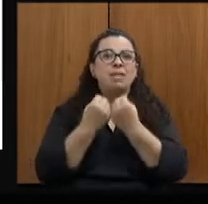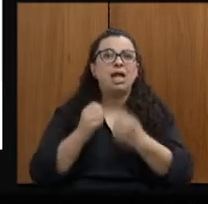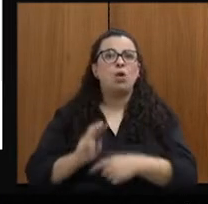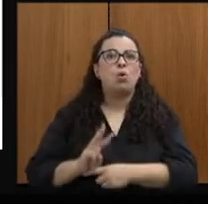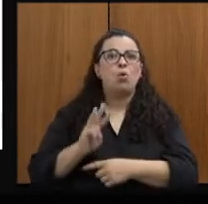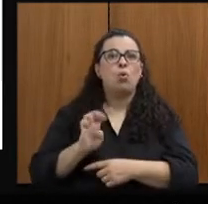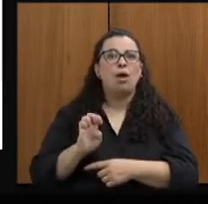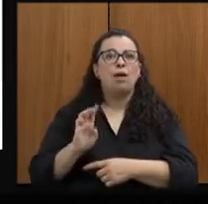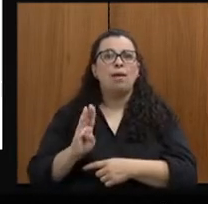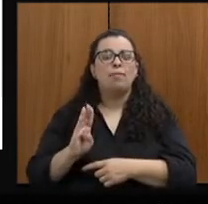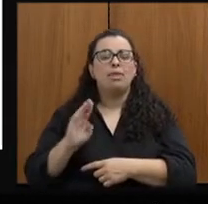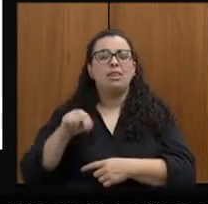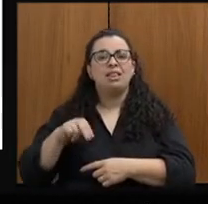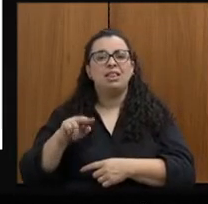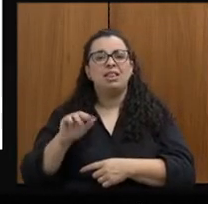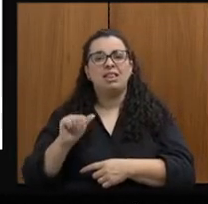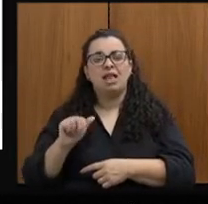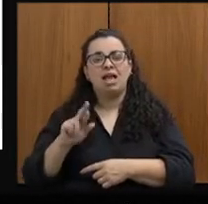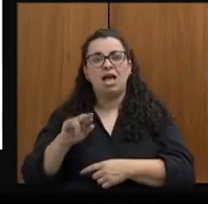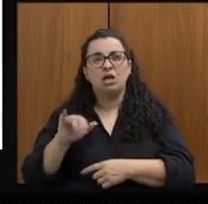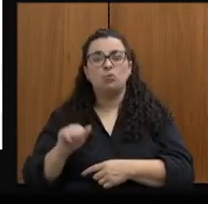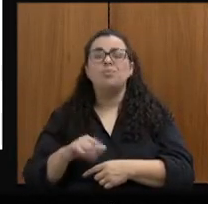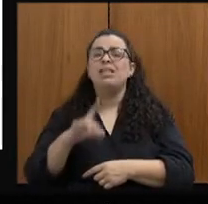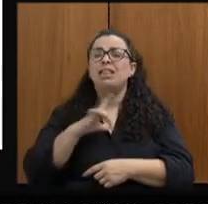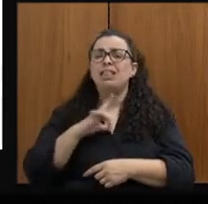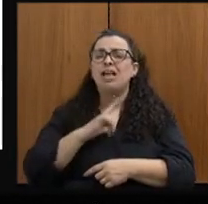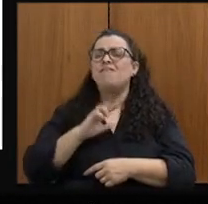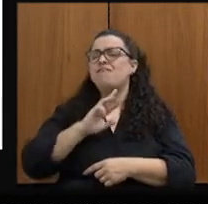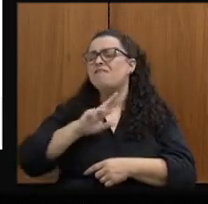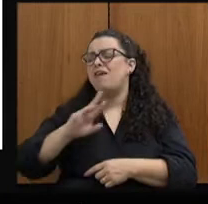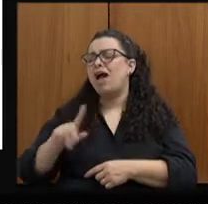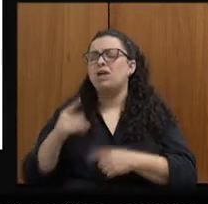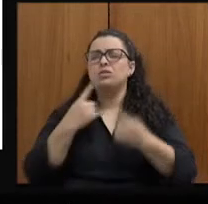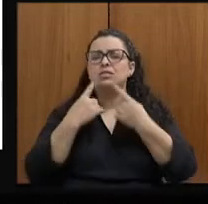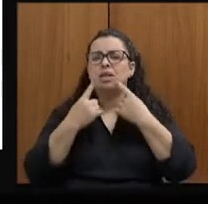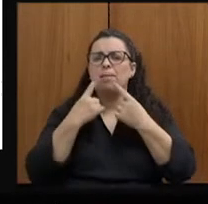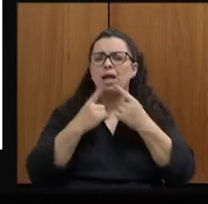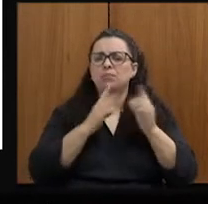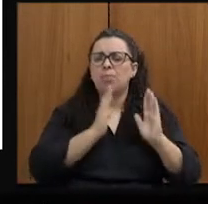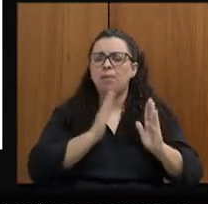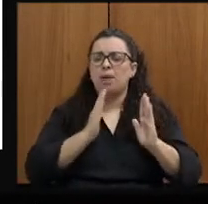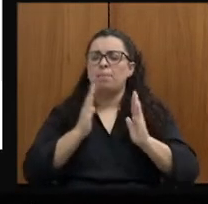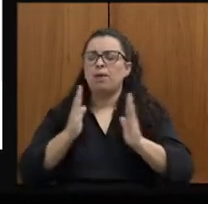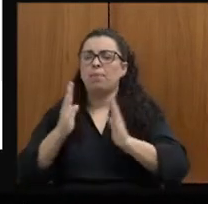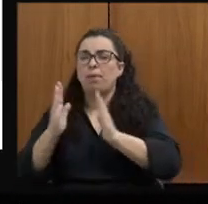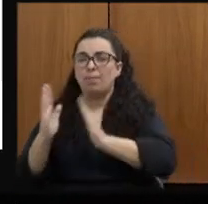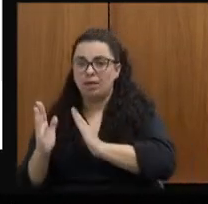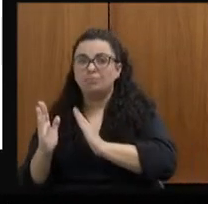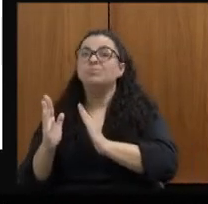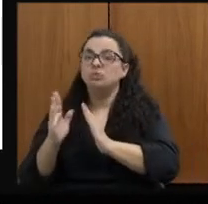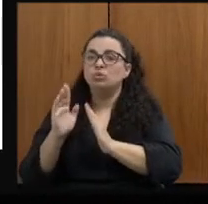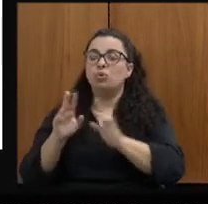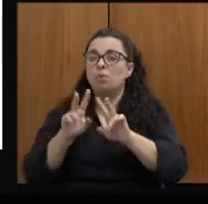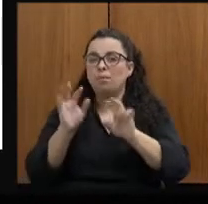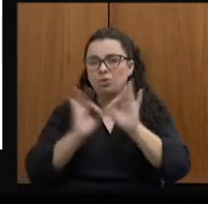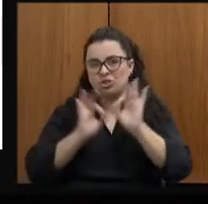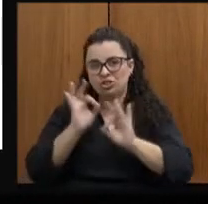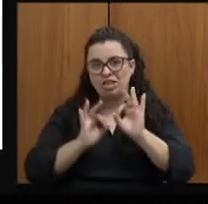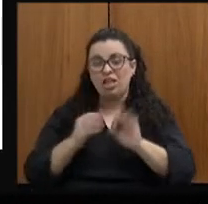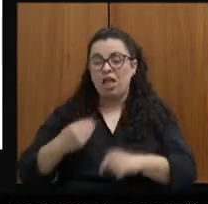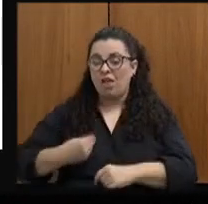debates em parceria com a Assembleia Legislativa de Minas Gerais, nos debates Sempre Vivas, Mulheres e Política,